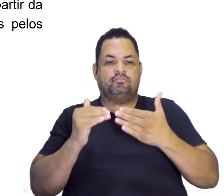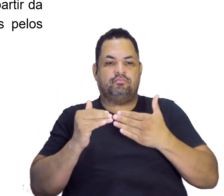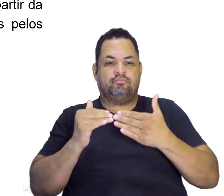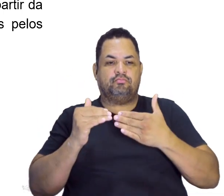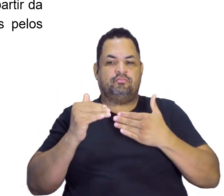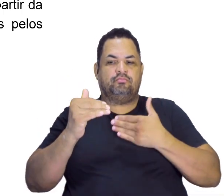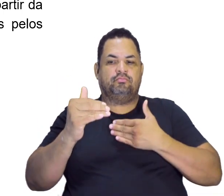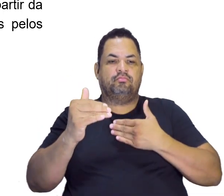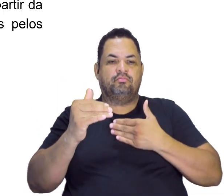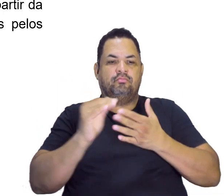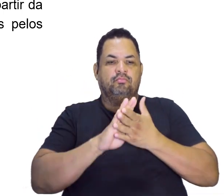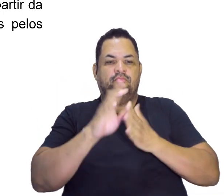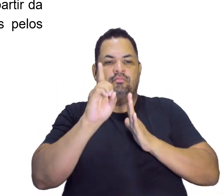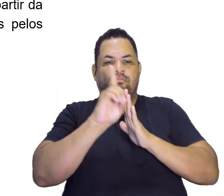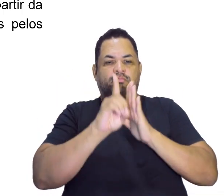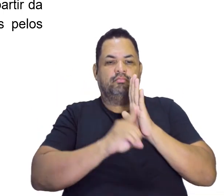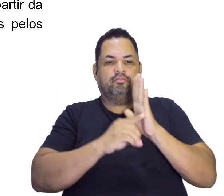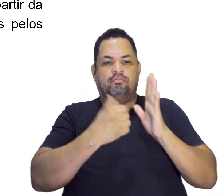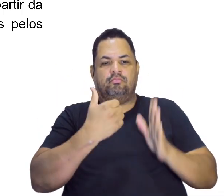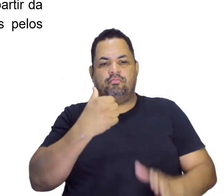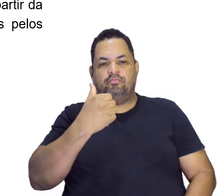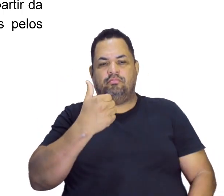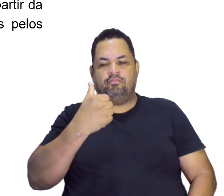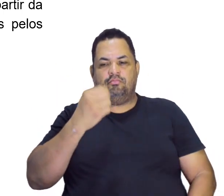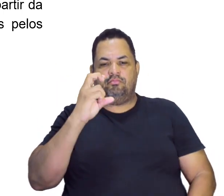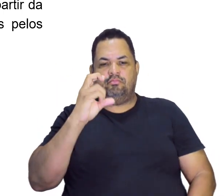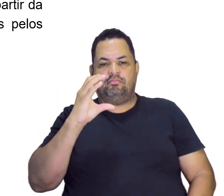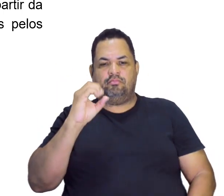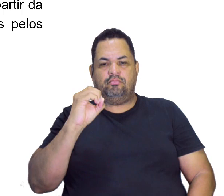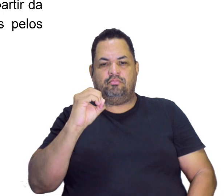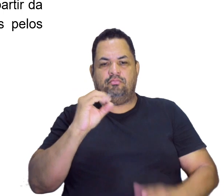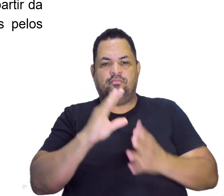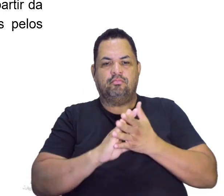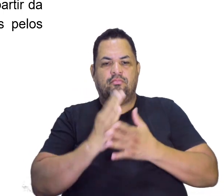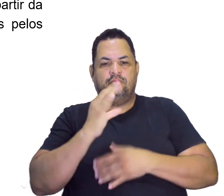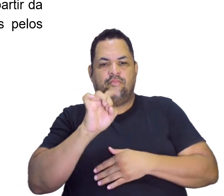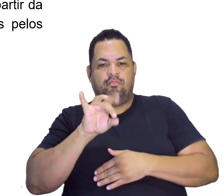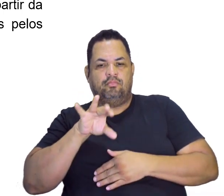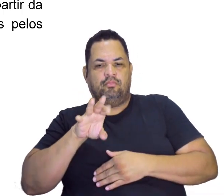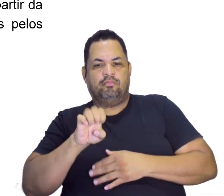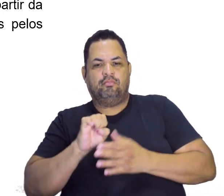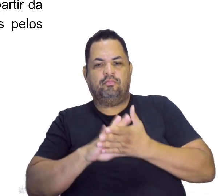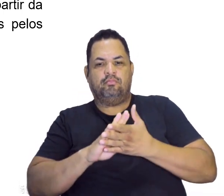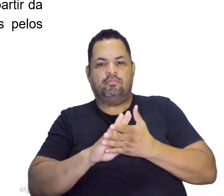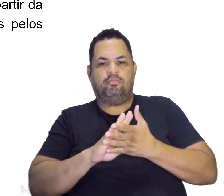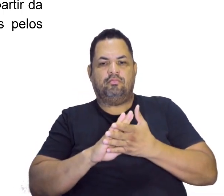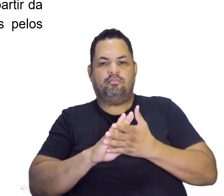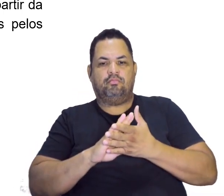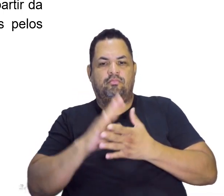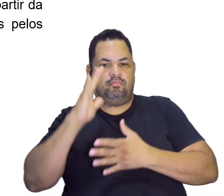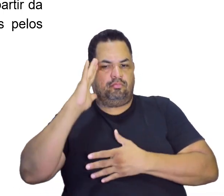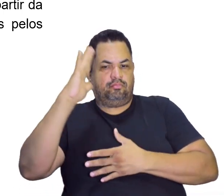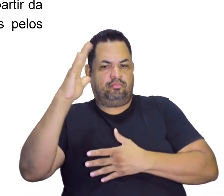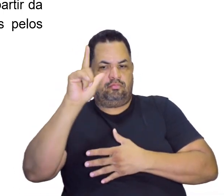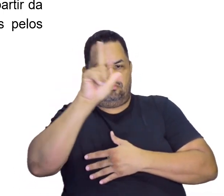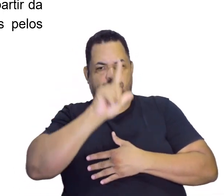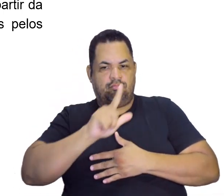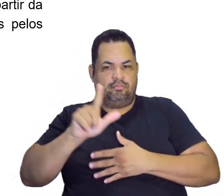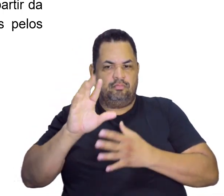consolidariam a partir da década de 1950 com o concretismo,